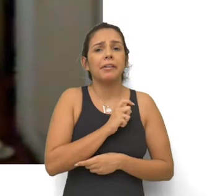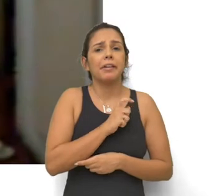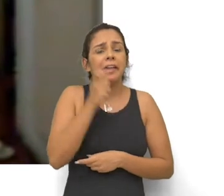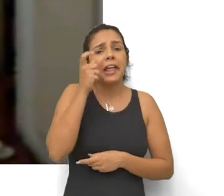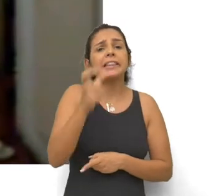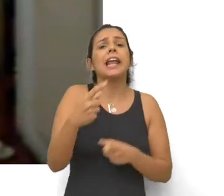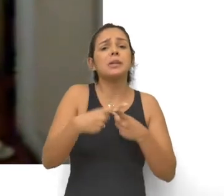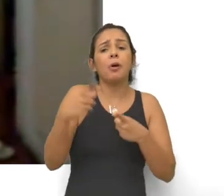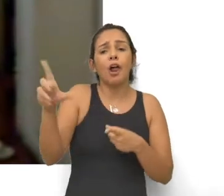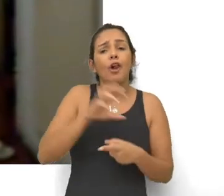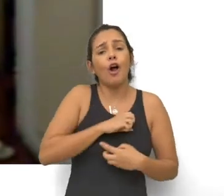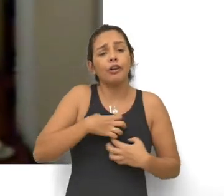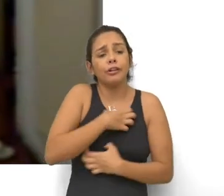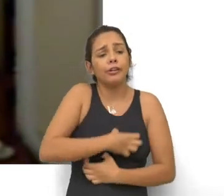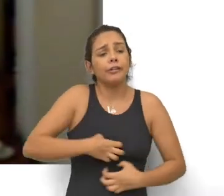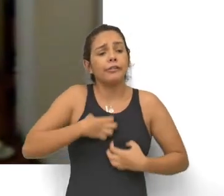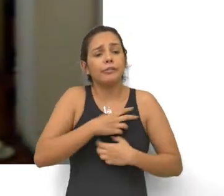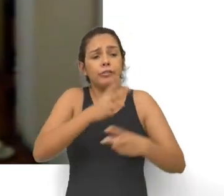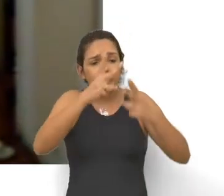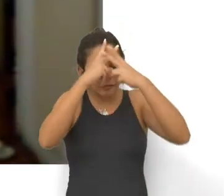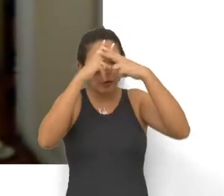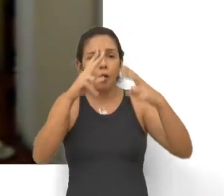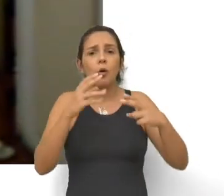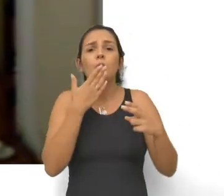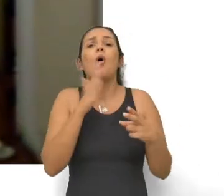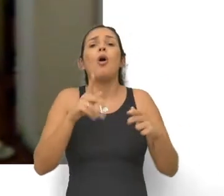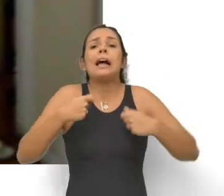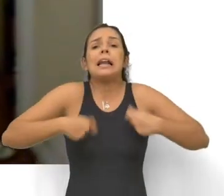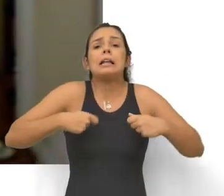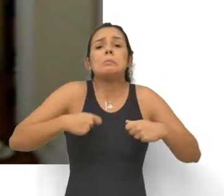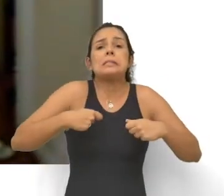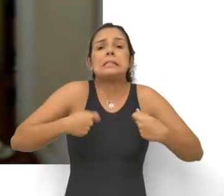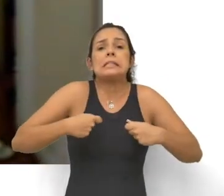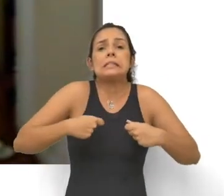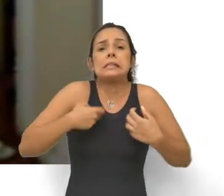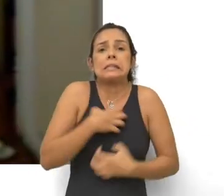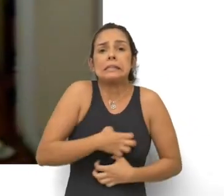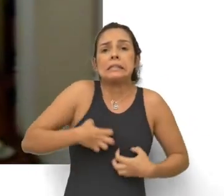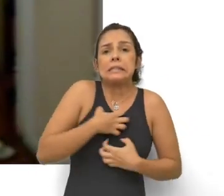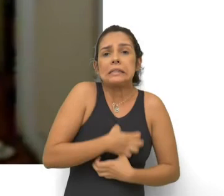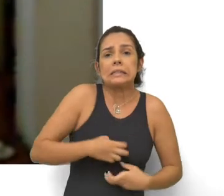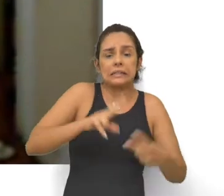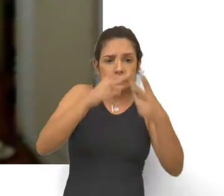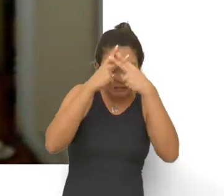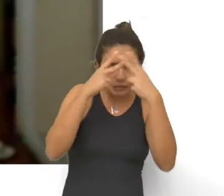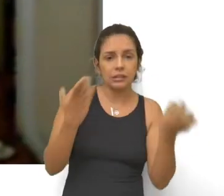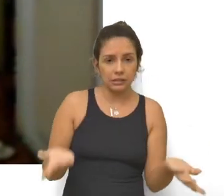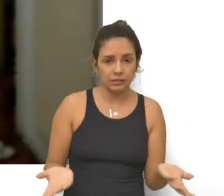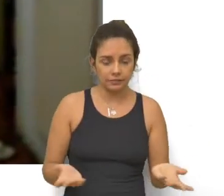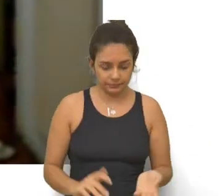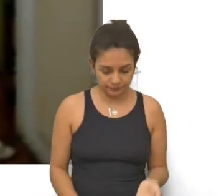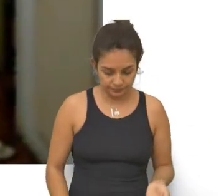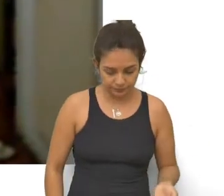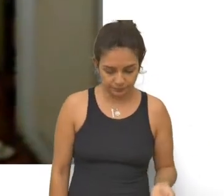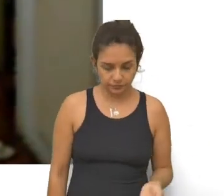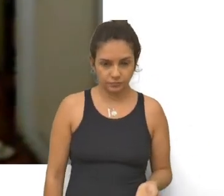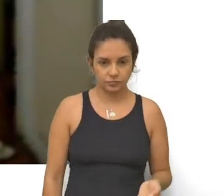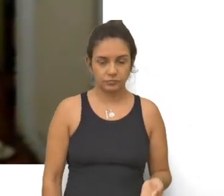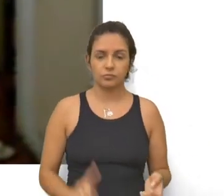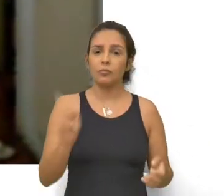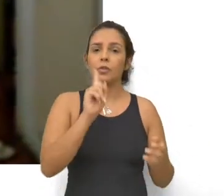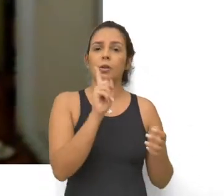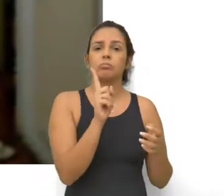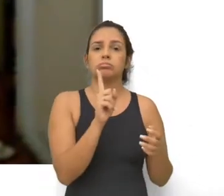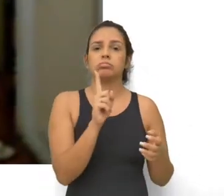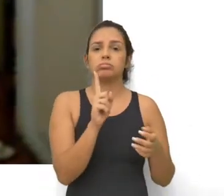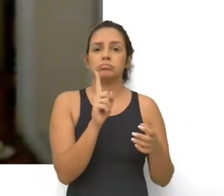tipo de interesse, que tipo de necessidade, digamos assim, ela acha que vai satisfazer, não